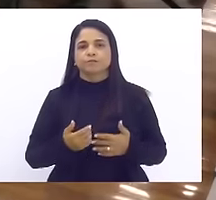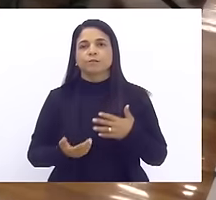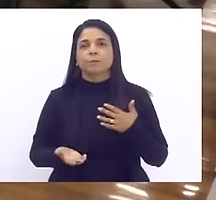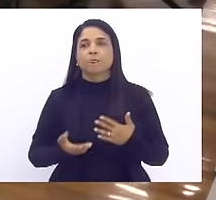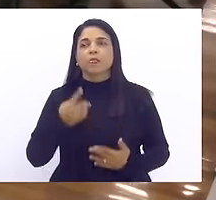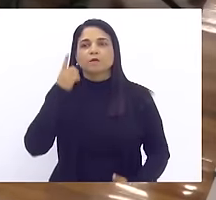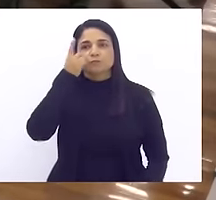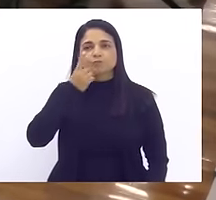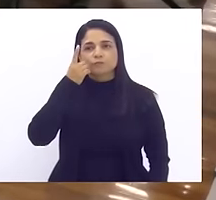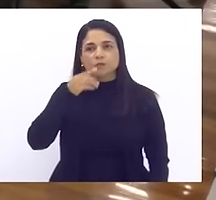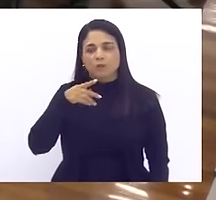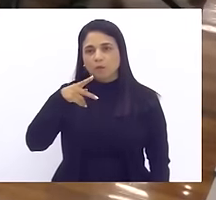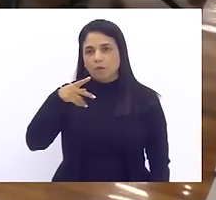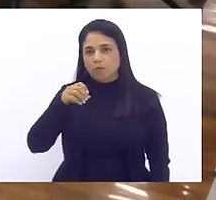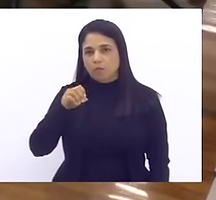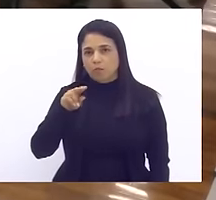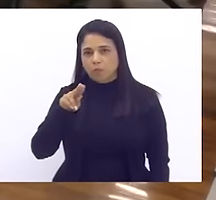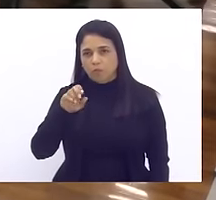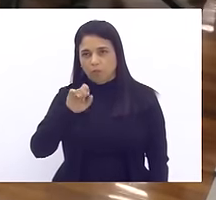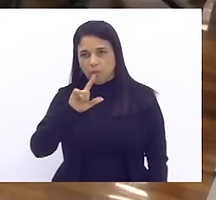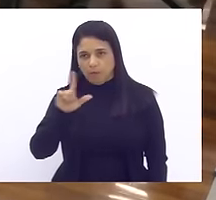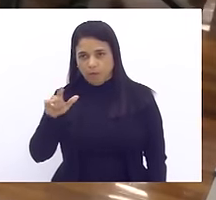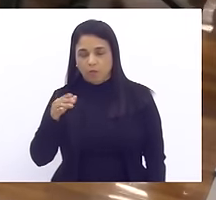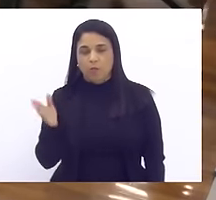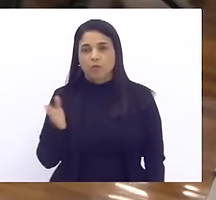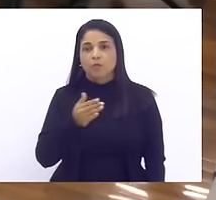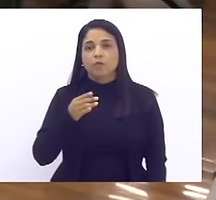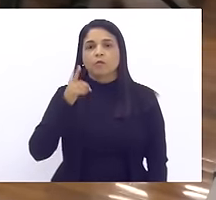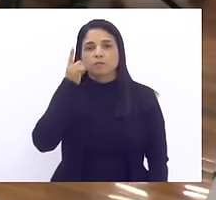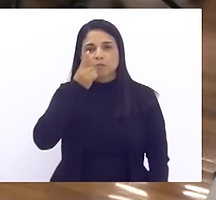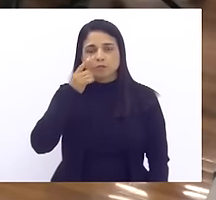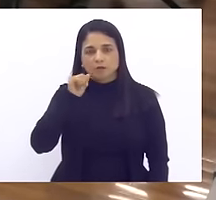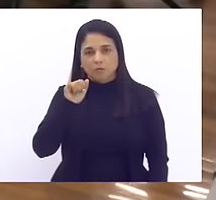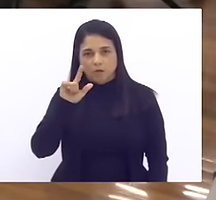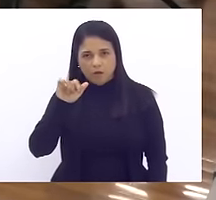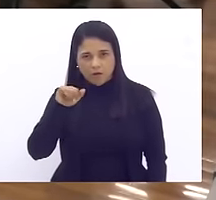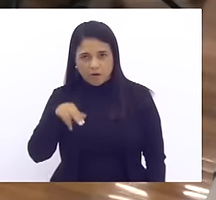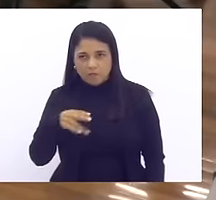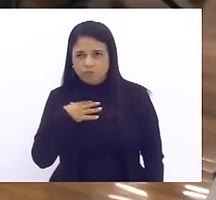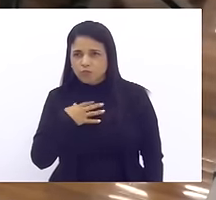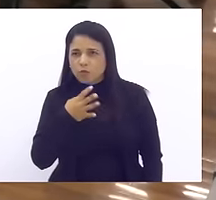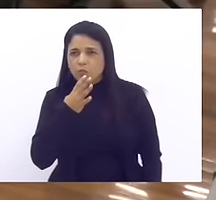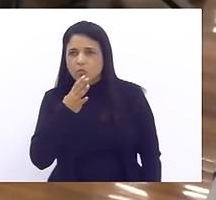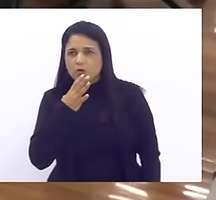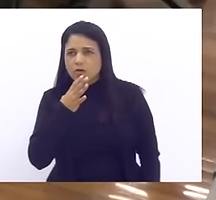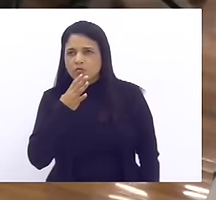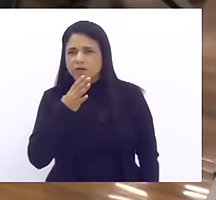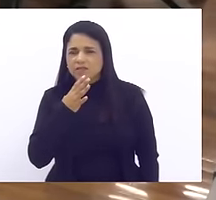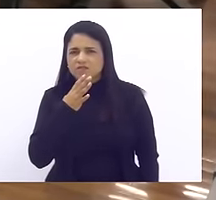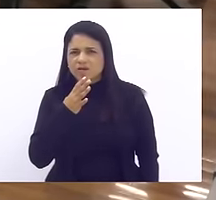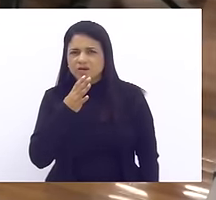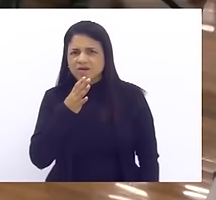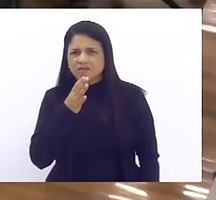problema aqui na em relação a foto a senhora conhece o seu Arthur Viana